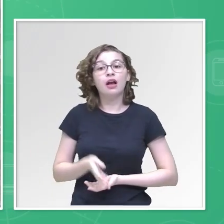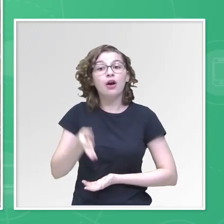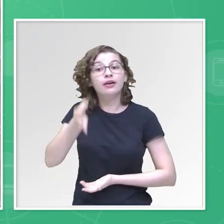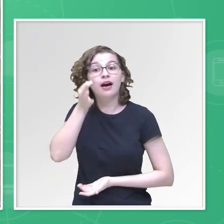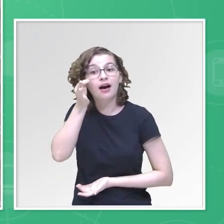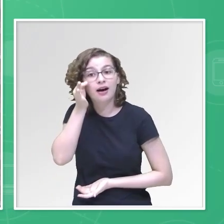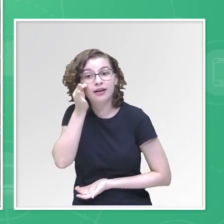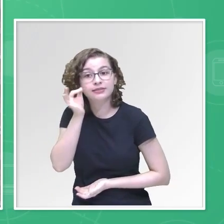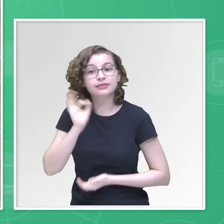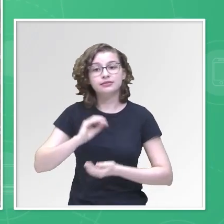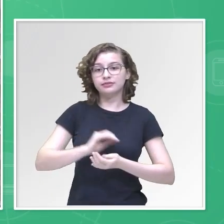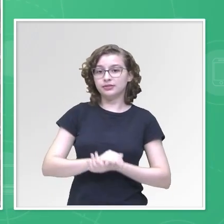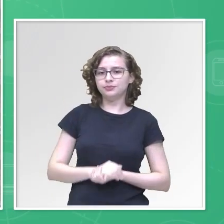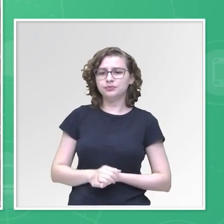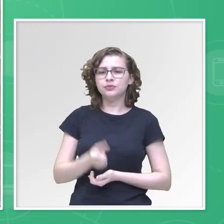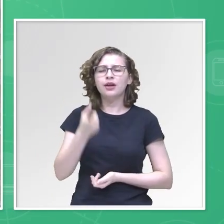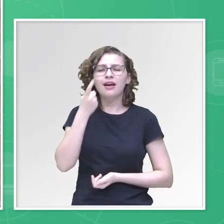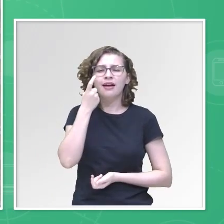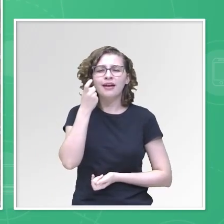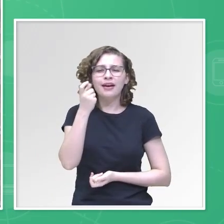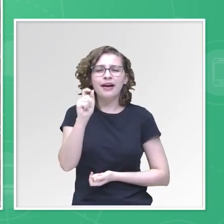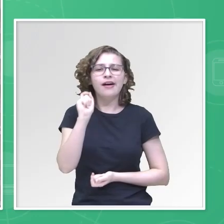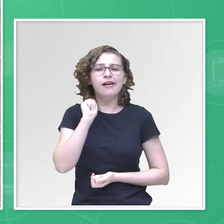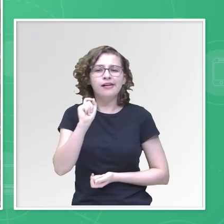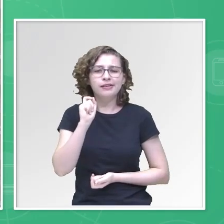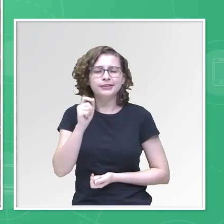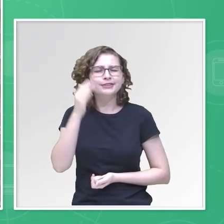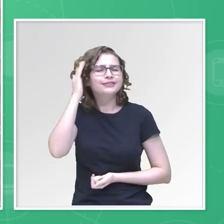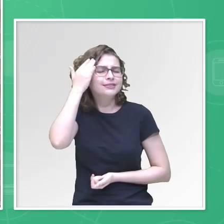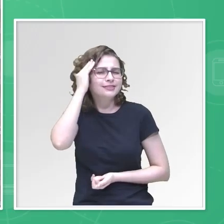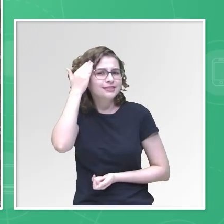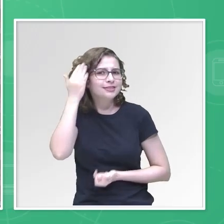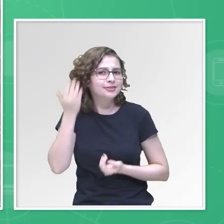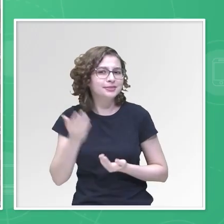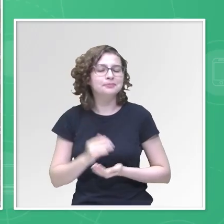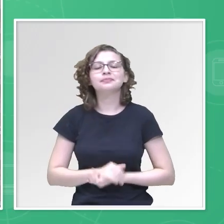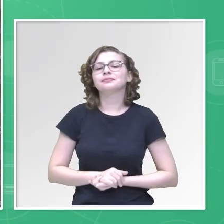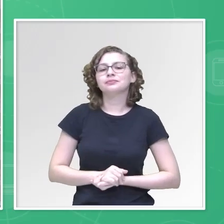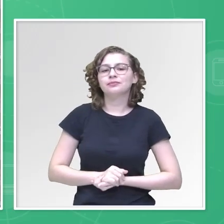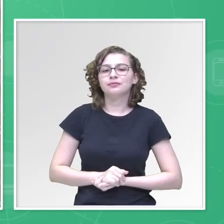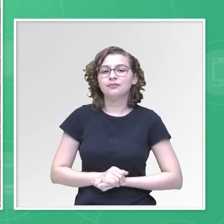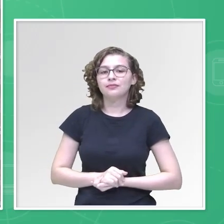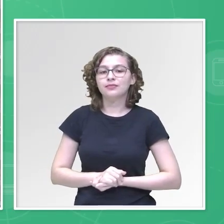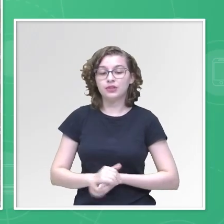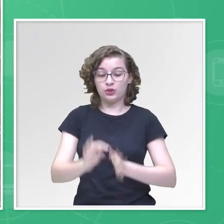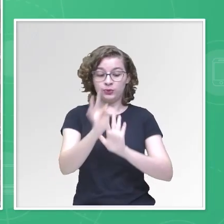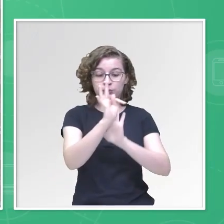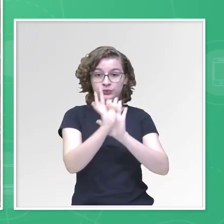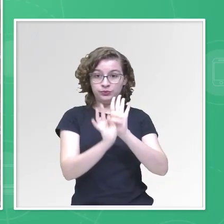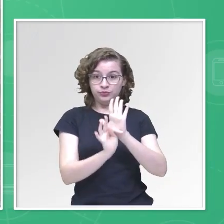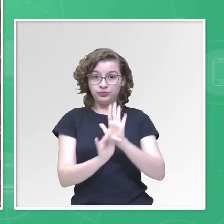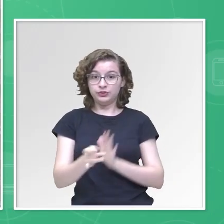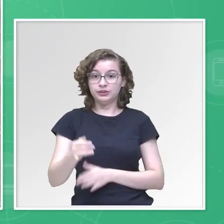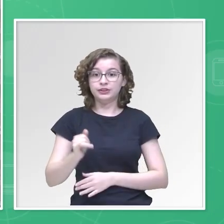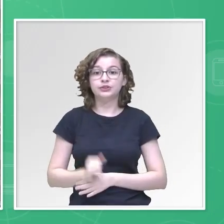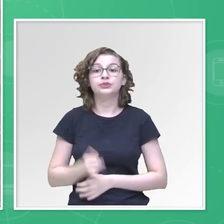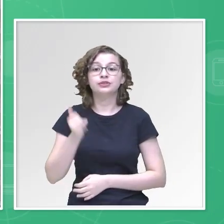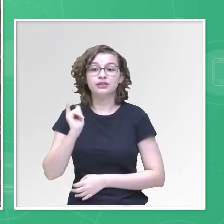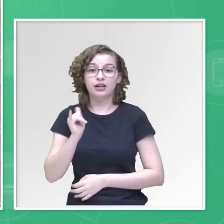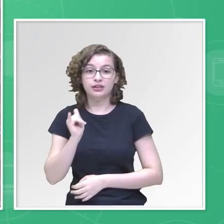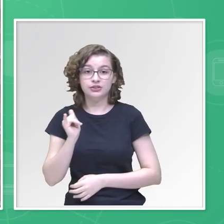o que é interessante você também é entender aqui é que o texto narrativo ao